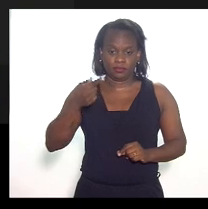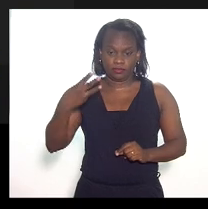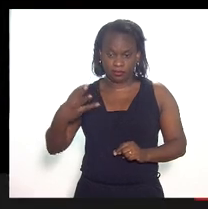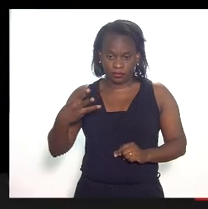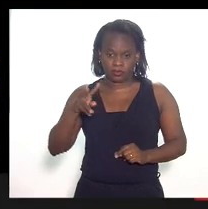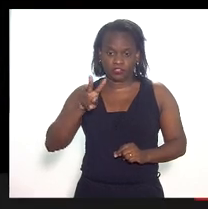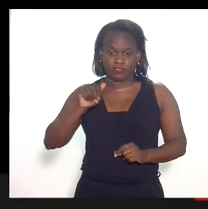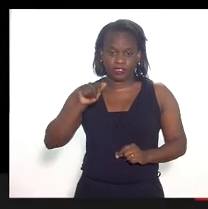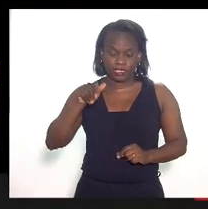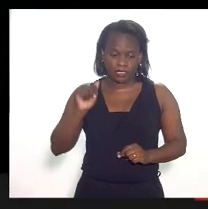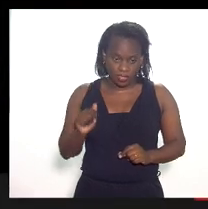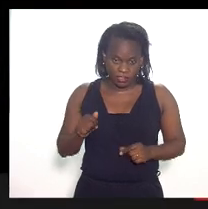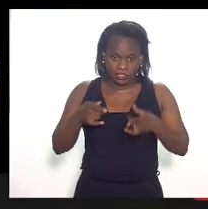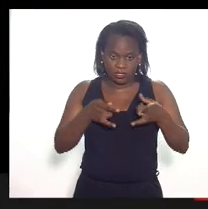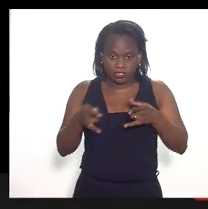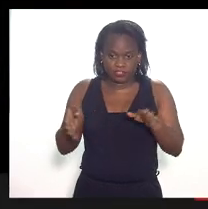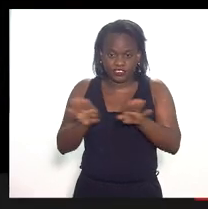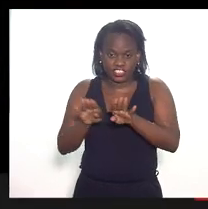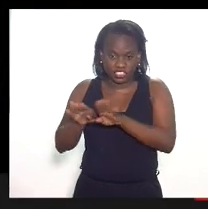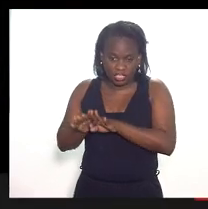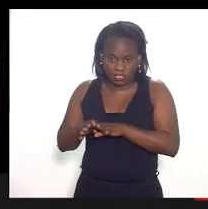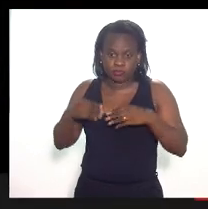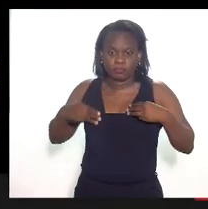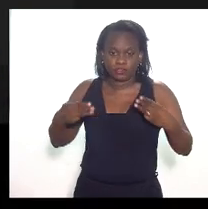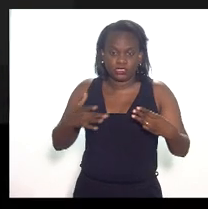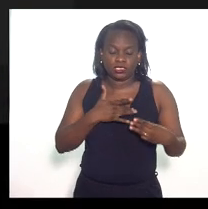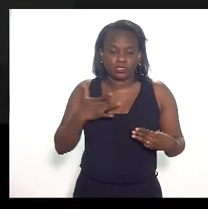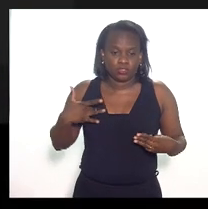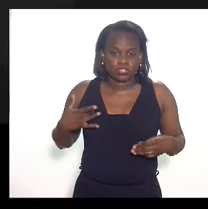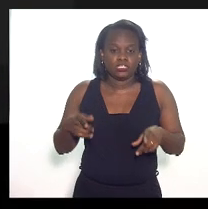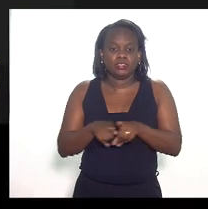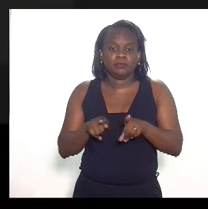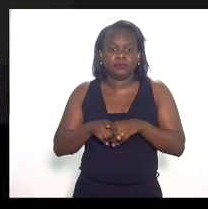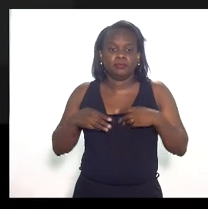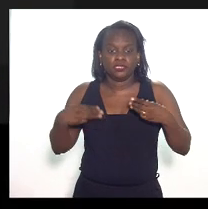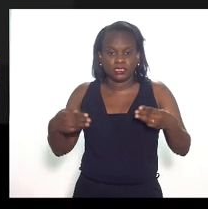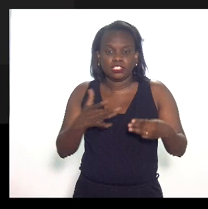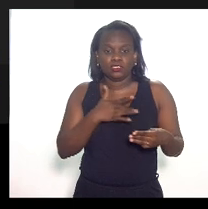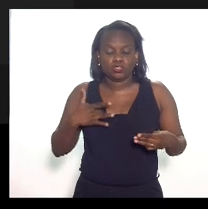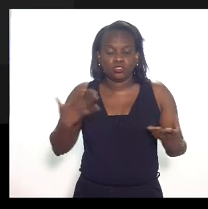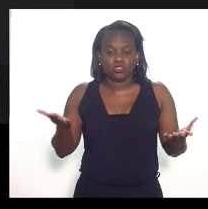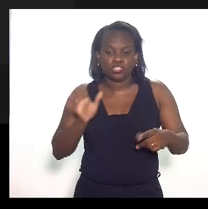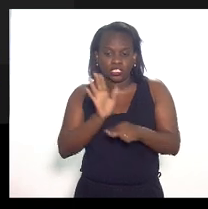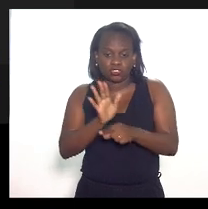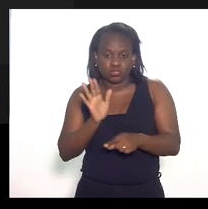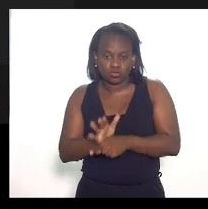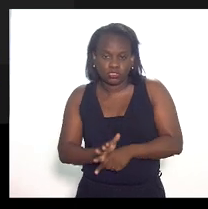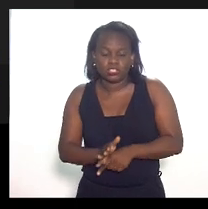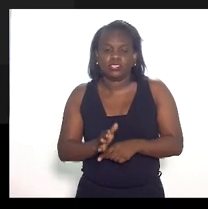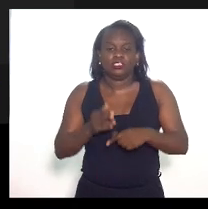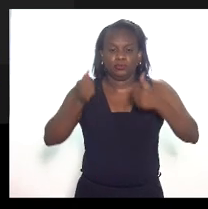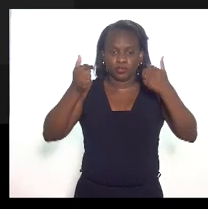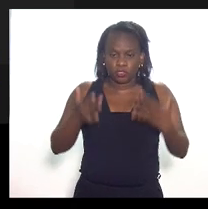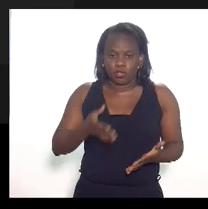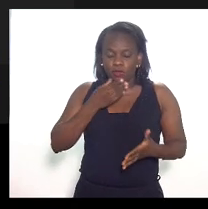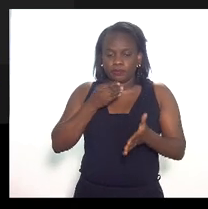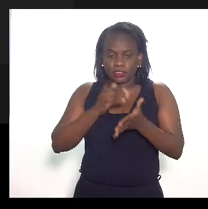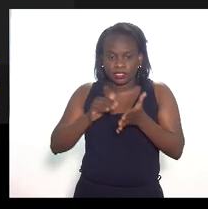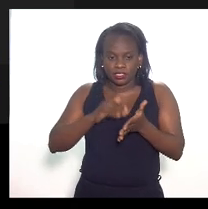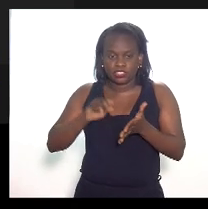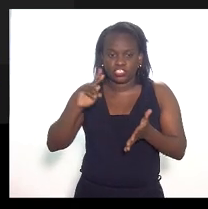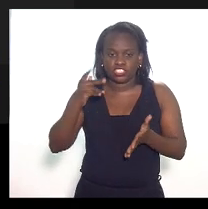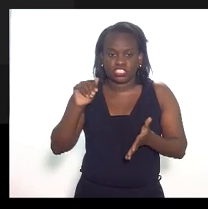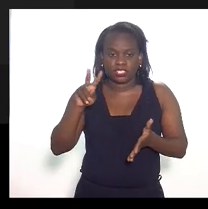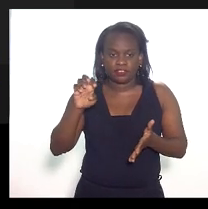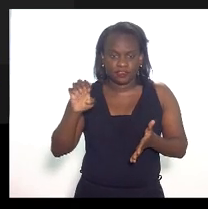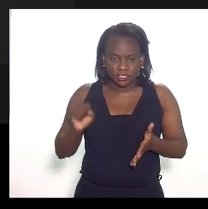773 vagas, leitos fechados no Ministério da Saúde, e o Ministério da Saúde colabora hoje com os leitos, como foi colocado pelo secretário Chaves,